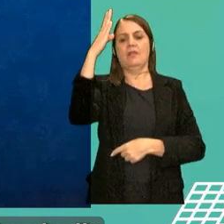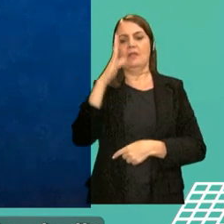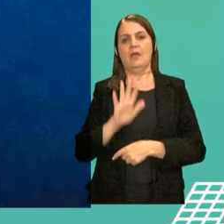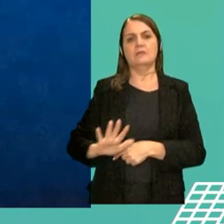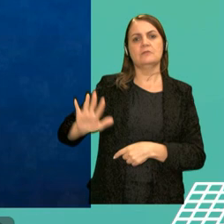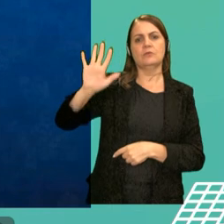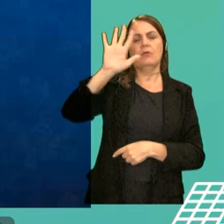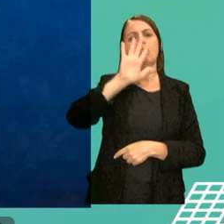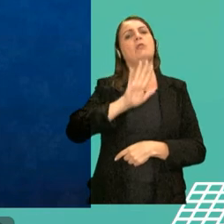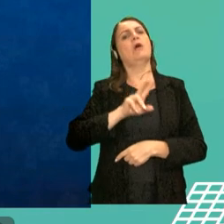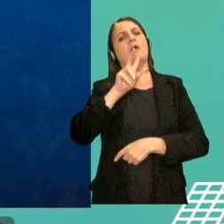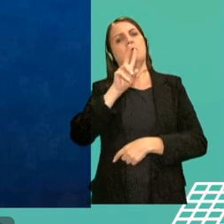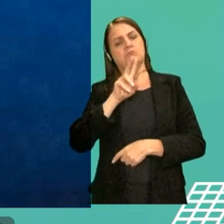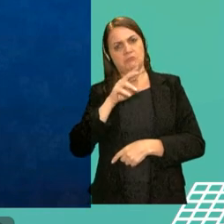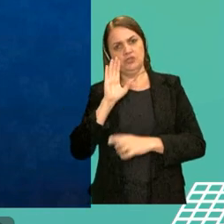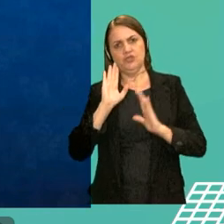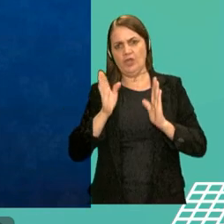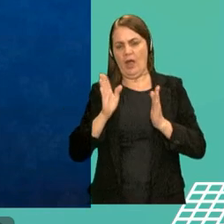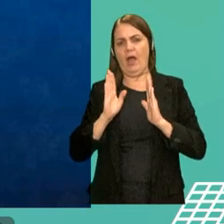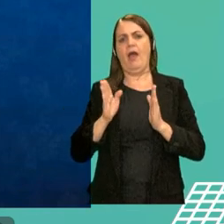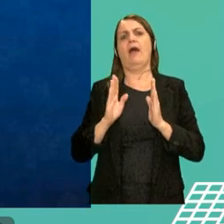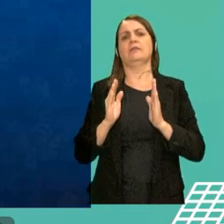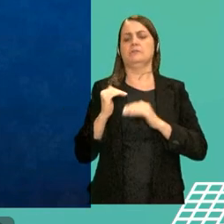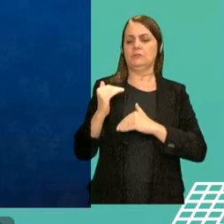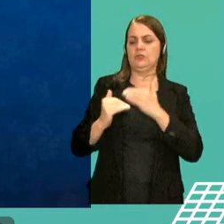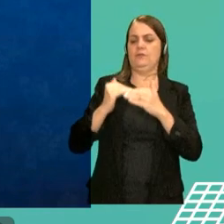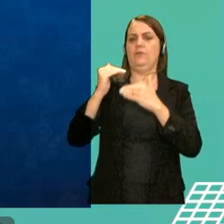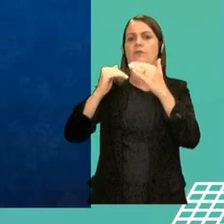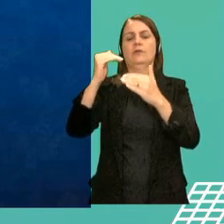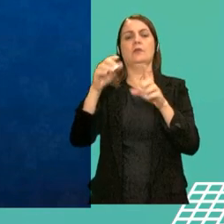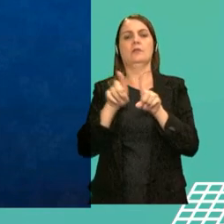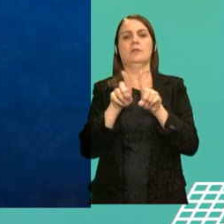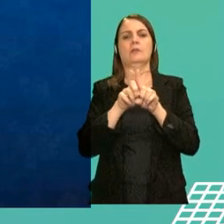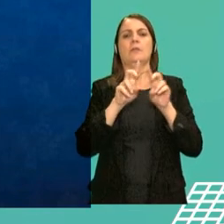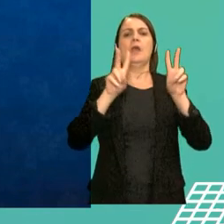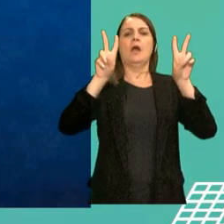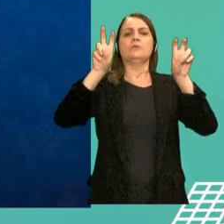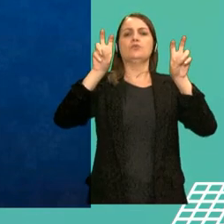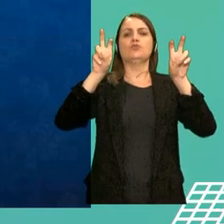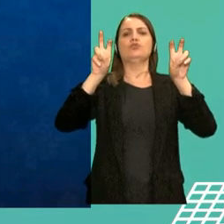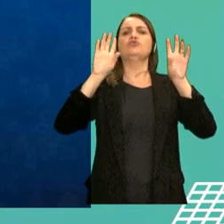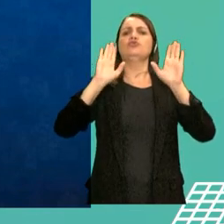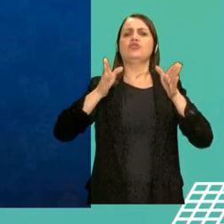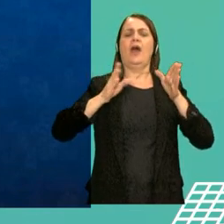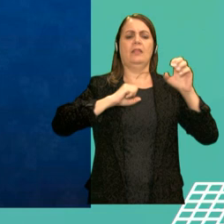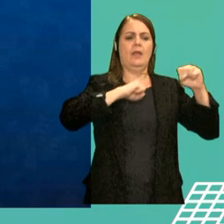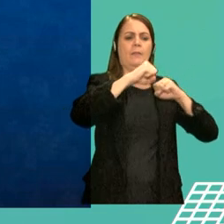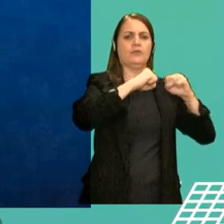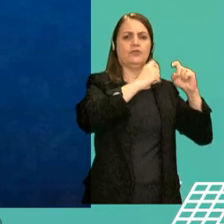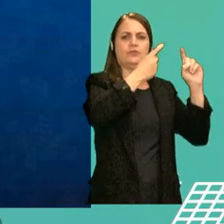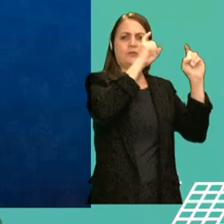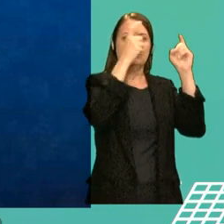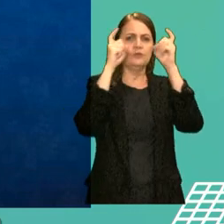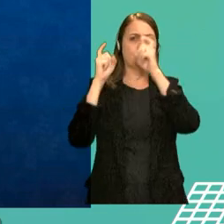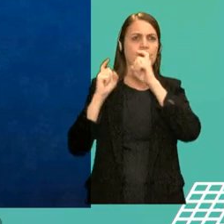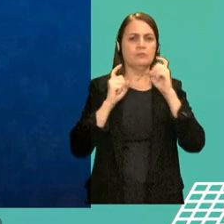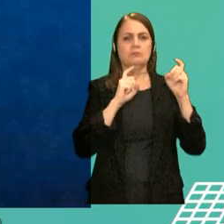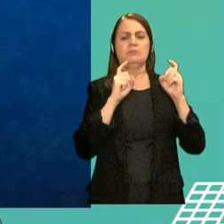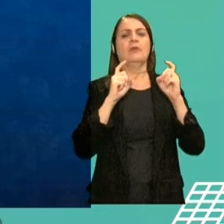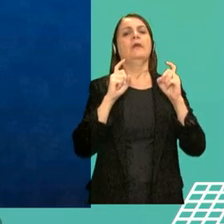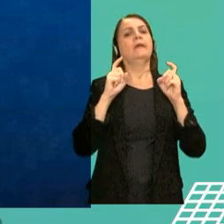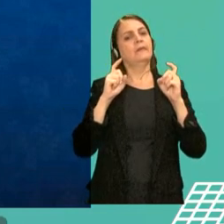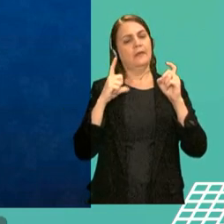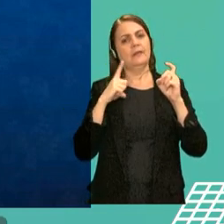construída, assuntos que já foram bastante debatidos, como a logística reversa, compras públicas, que vem passando por